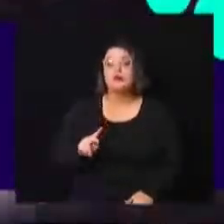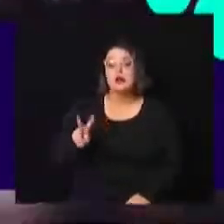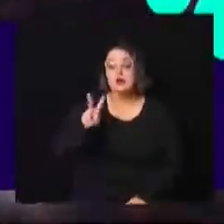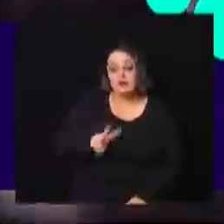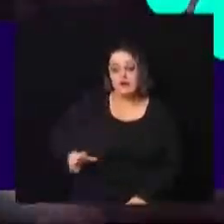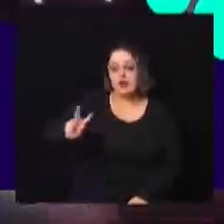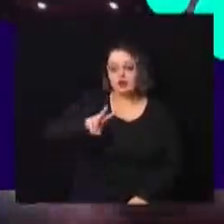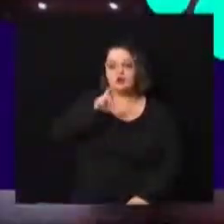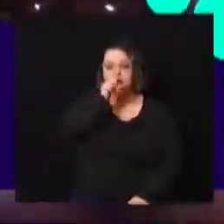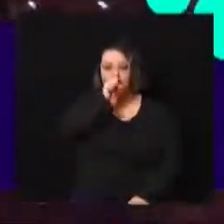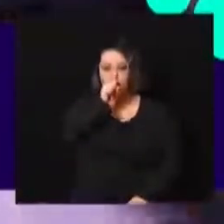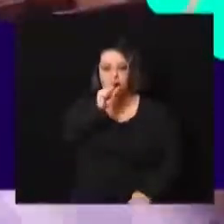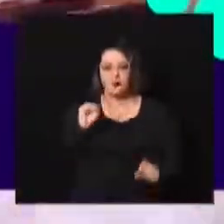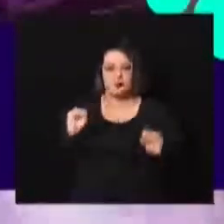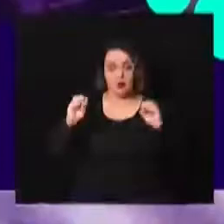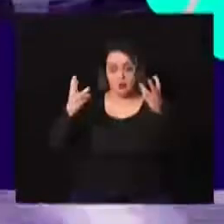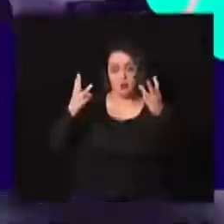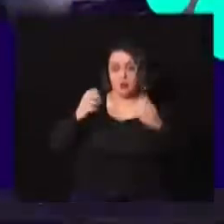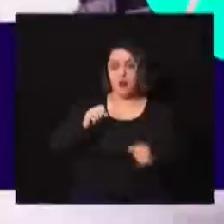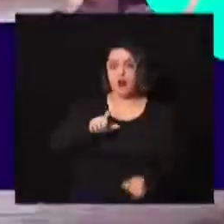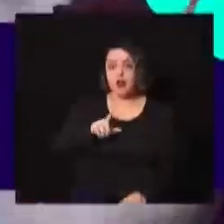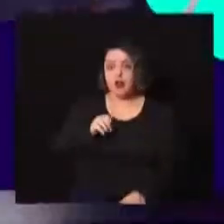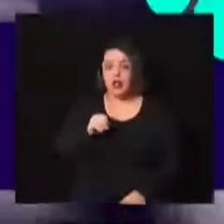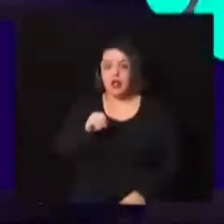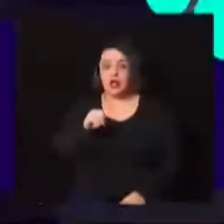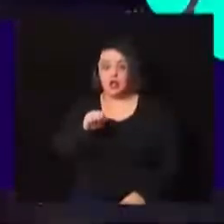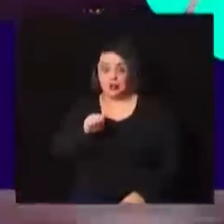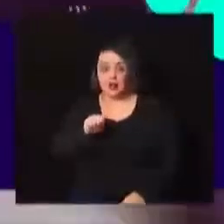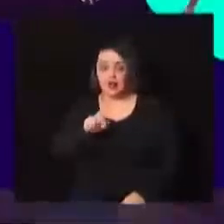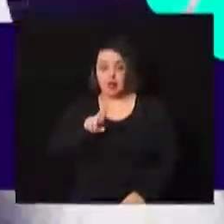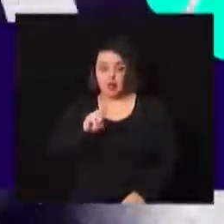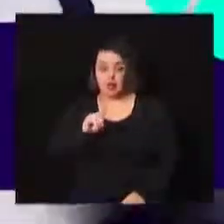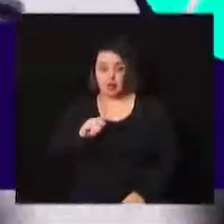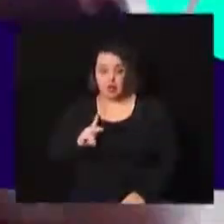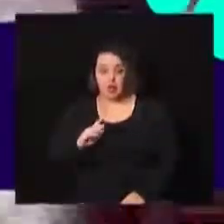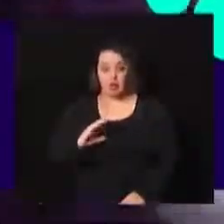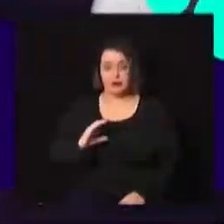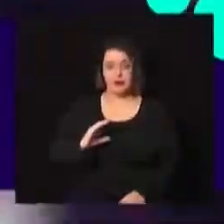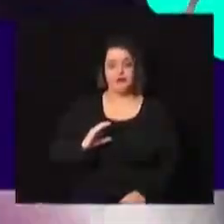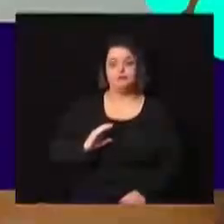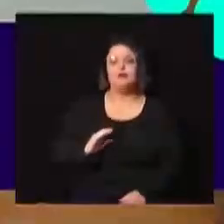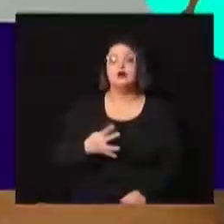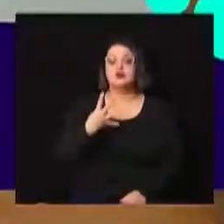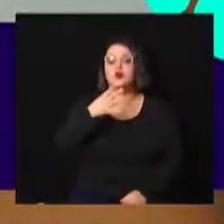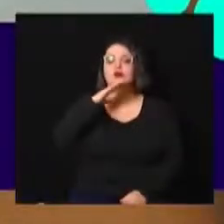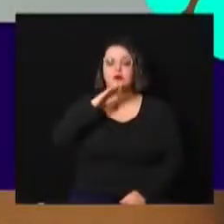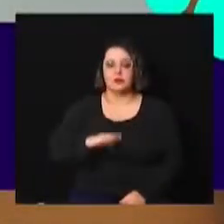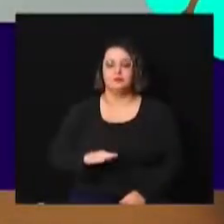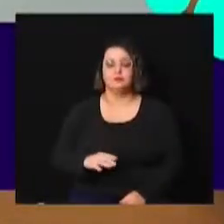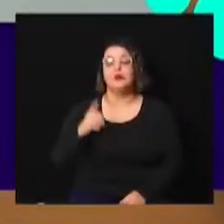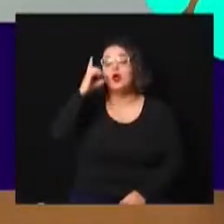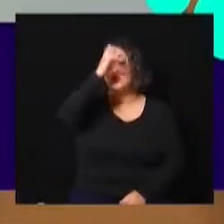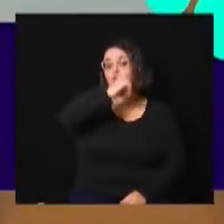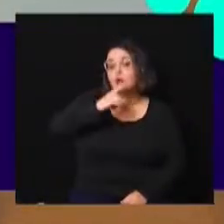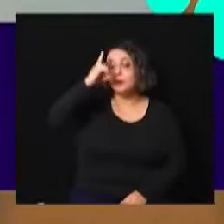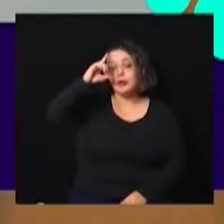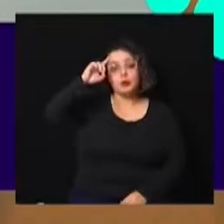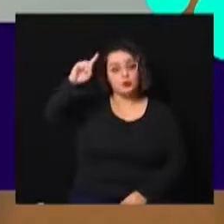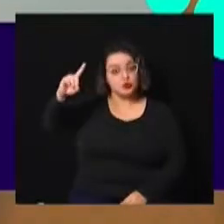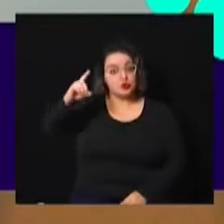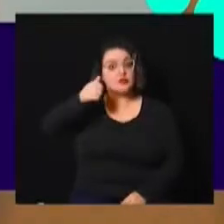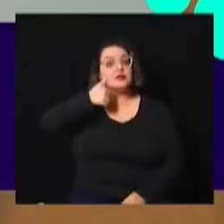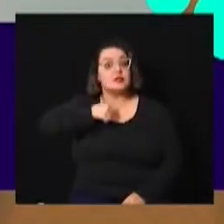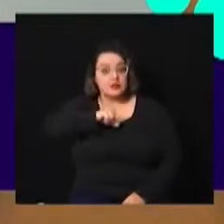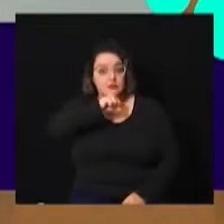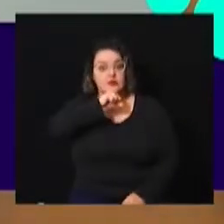Valinhos no sábado. O show será na Laroque Club. A casa abre às 4 da tarde. Domingo, dia 8 de maio, Dia das Mães,